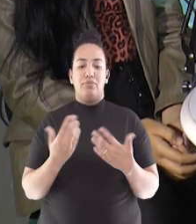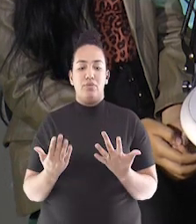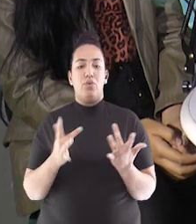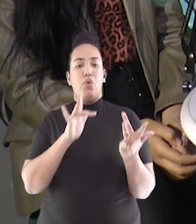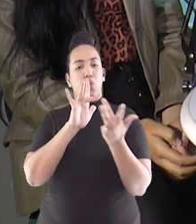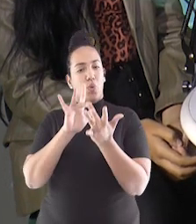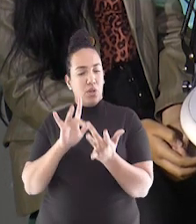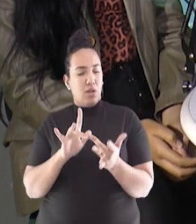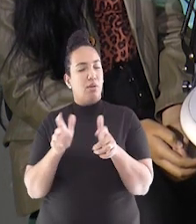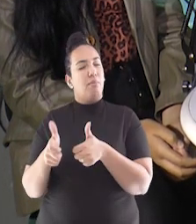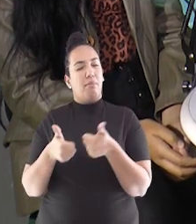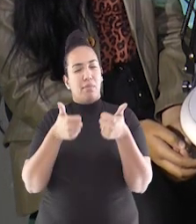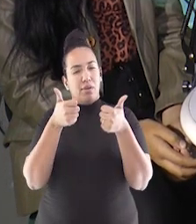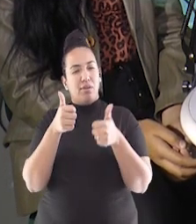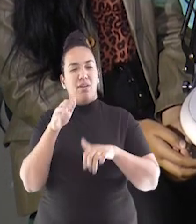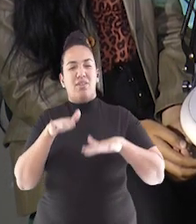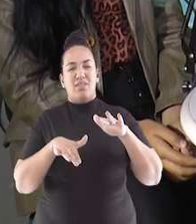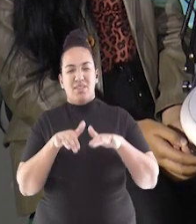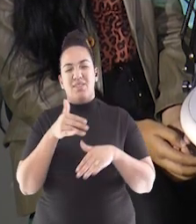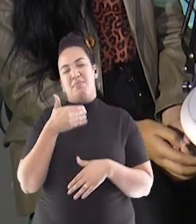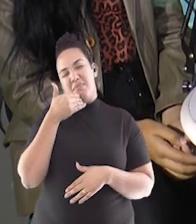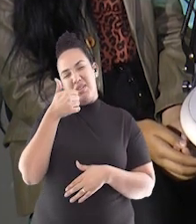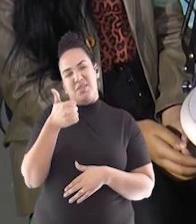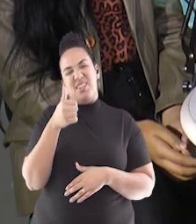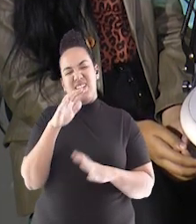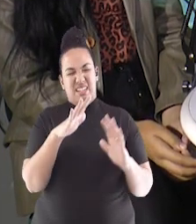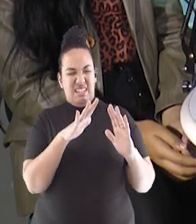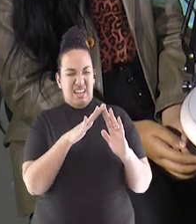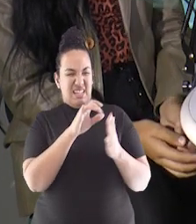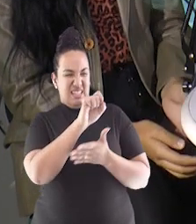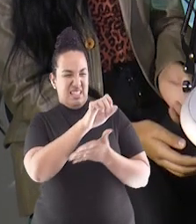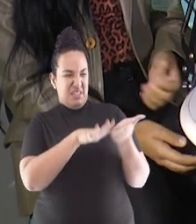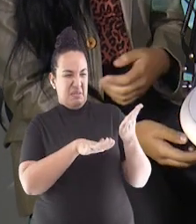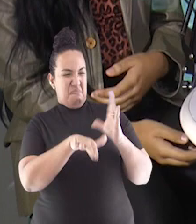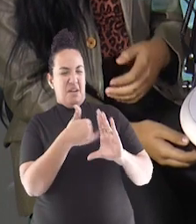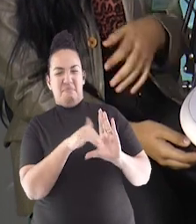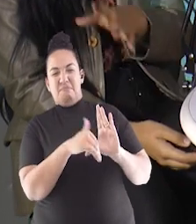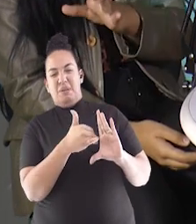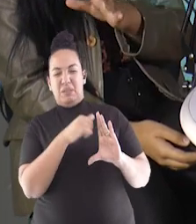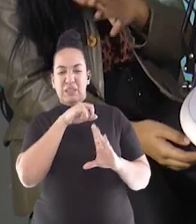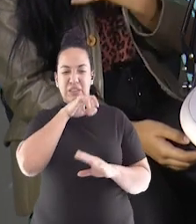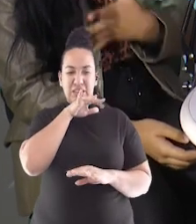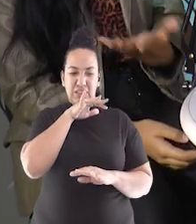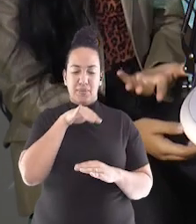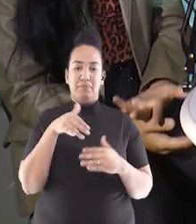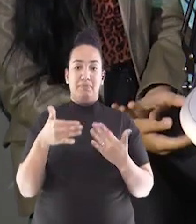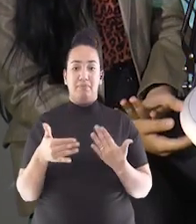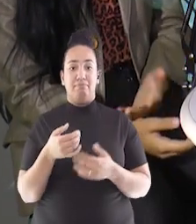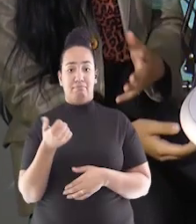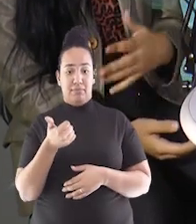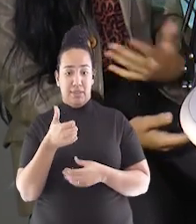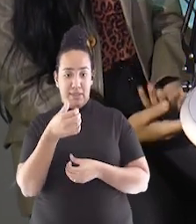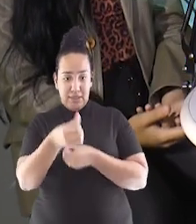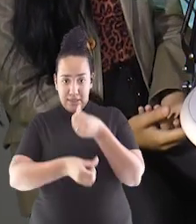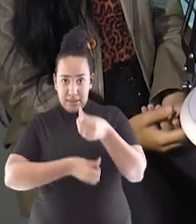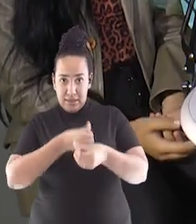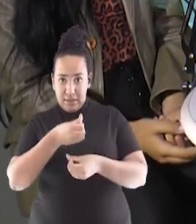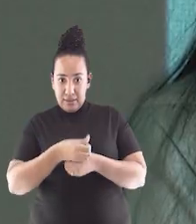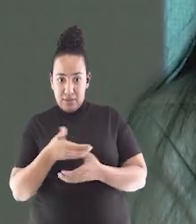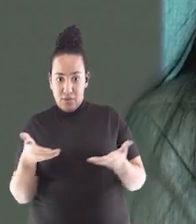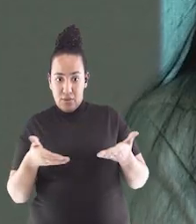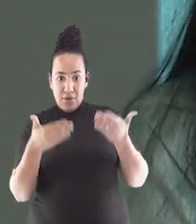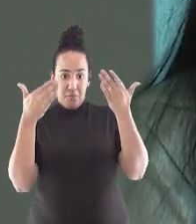ajuda melhor, né? É Sim. melhor do que ficar Sim. só recebendo atividade em casa. Mas esse primeiro trimestre que teve